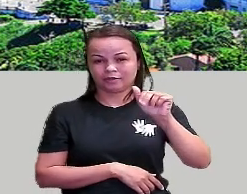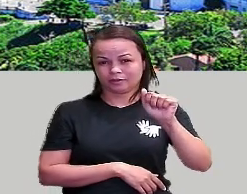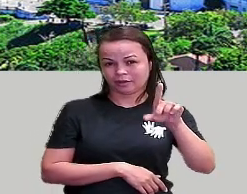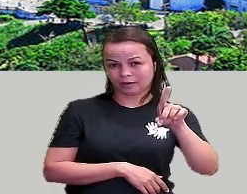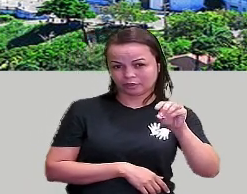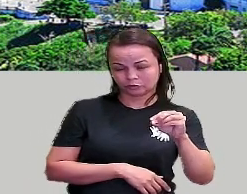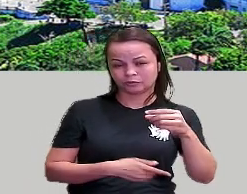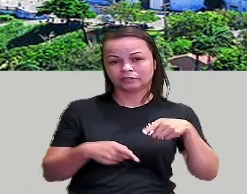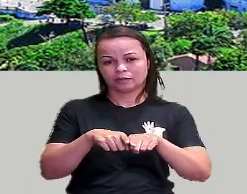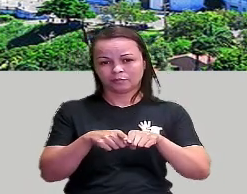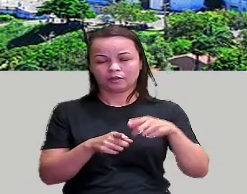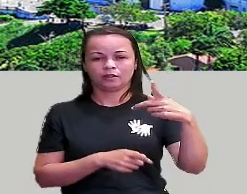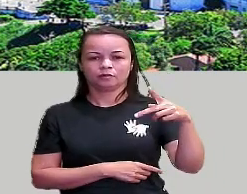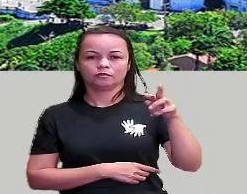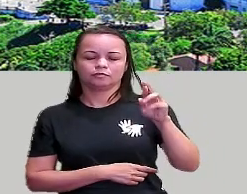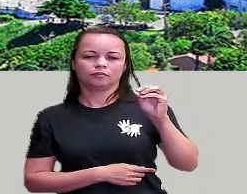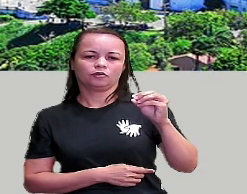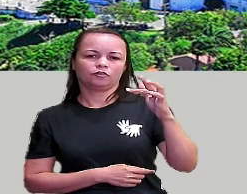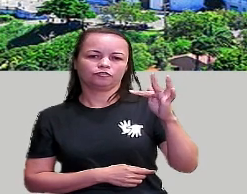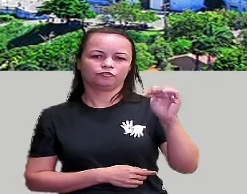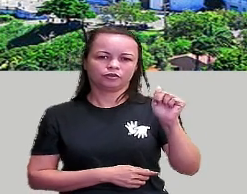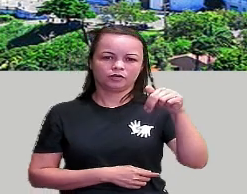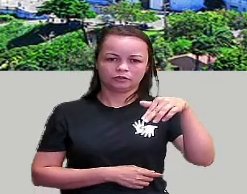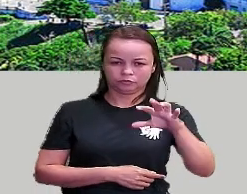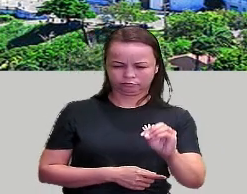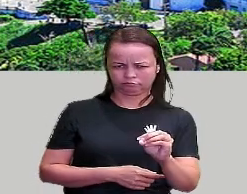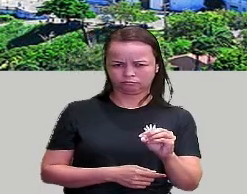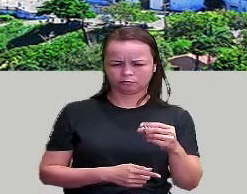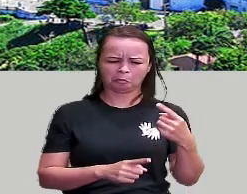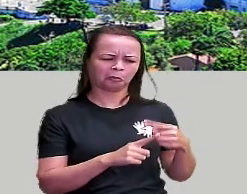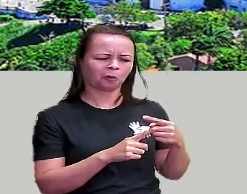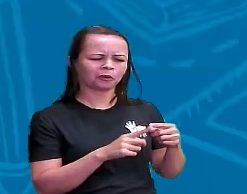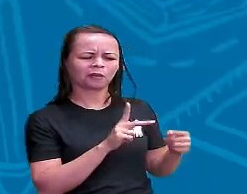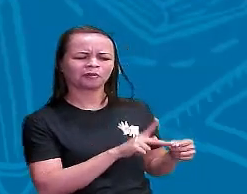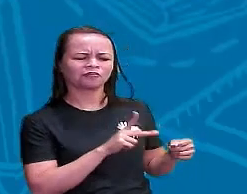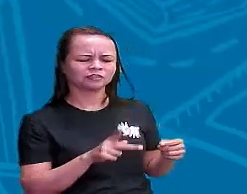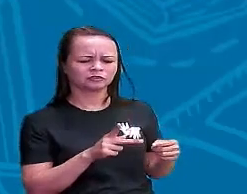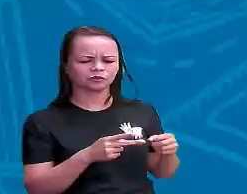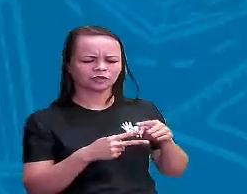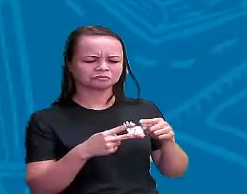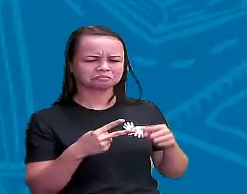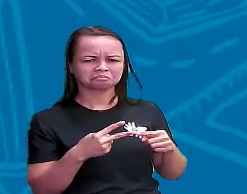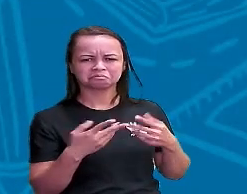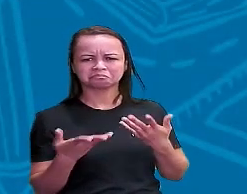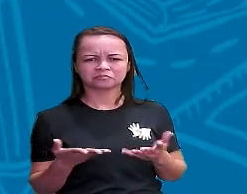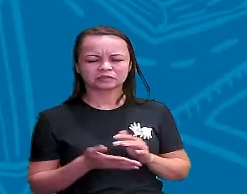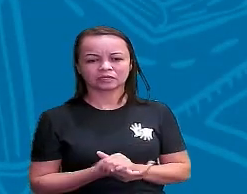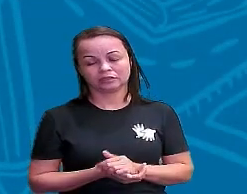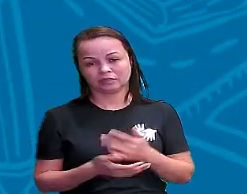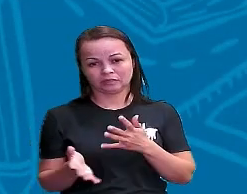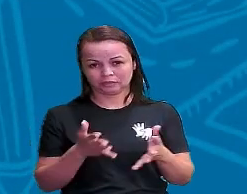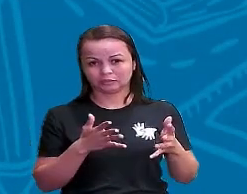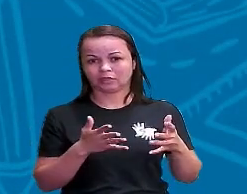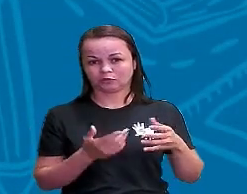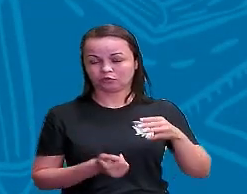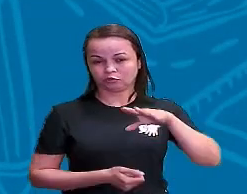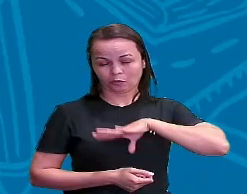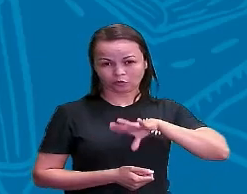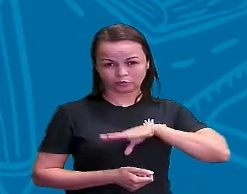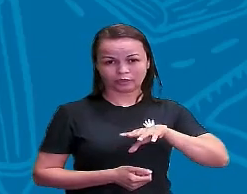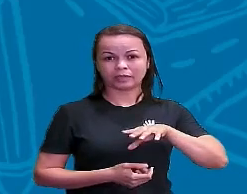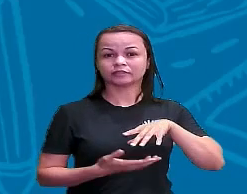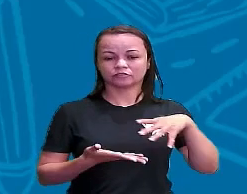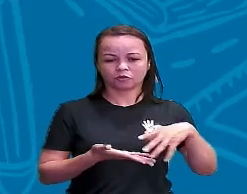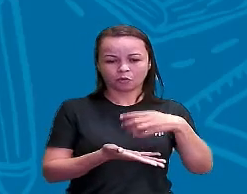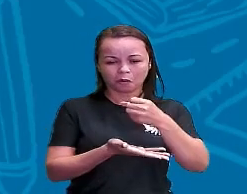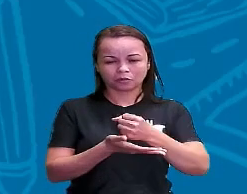professora, sagrado e profano? Lembrando que fomos colonizados pelos portugueses. Os portugueses são católicos, extremamente católicos. Então, a